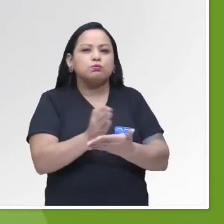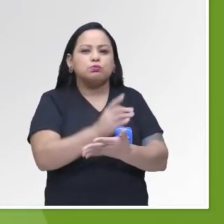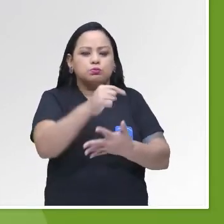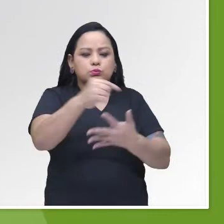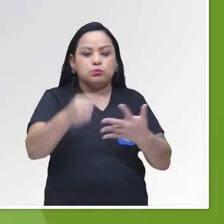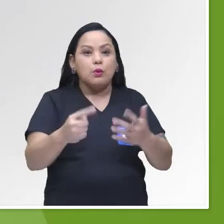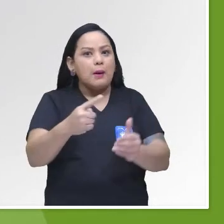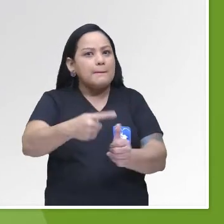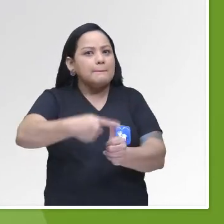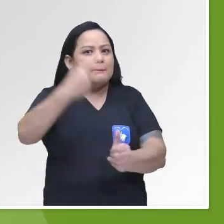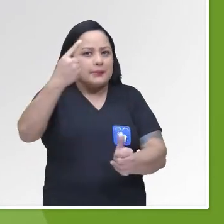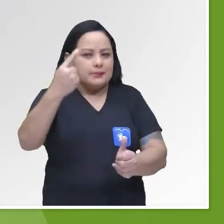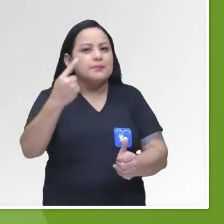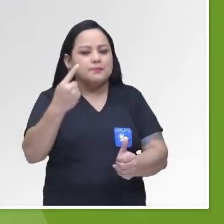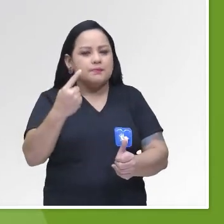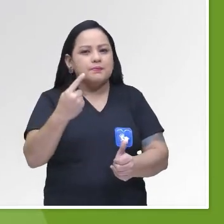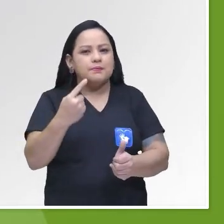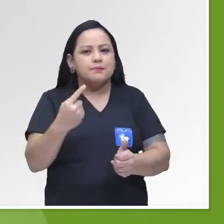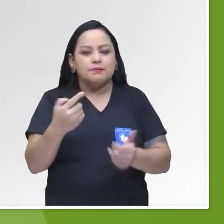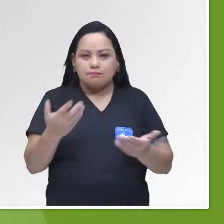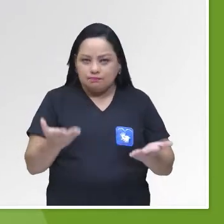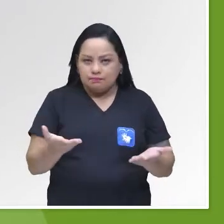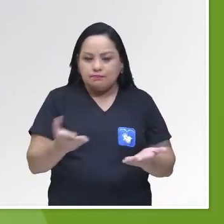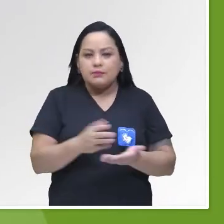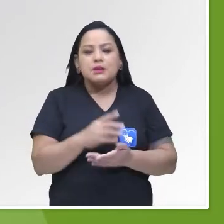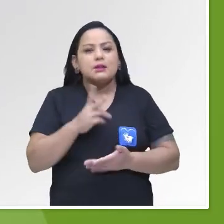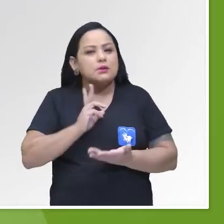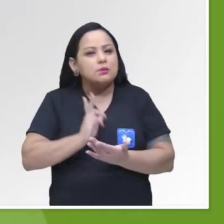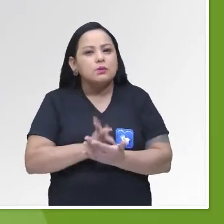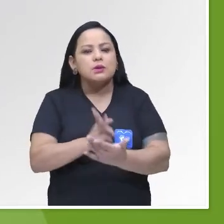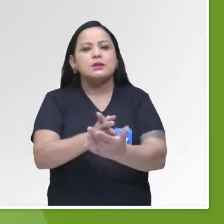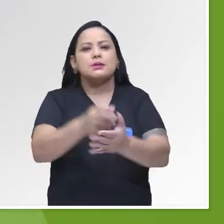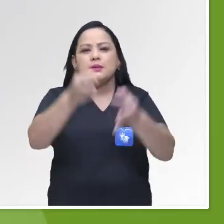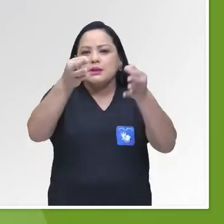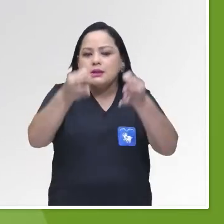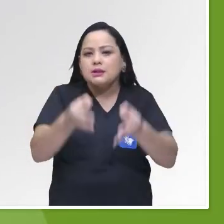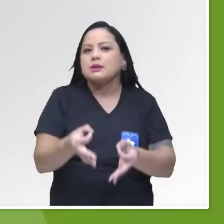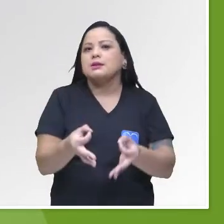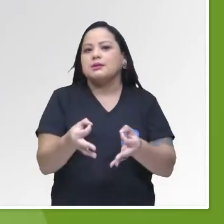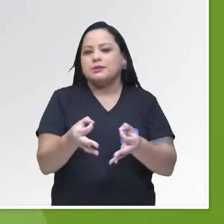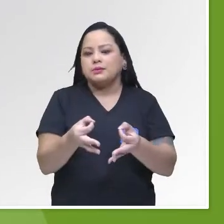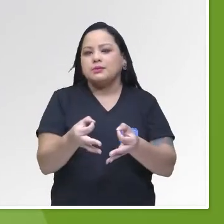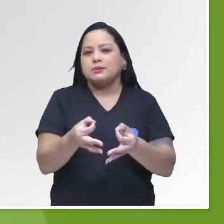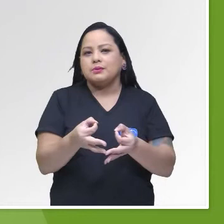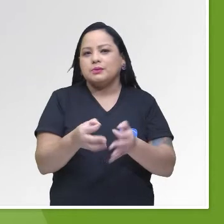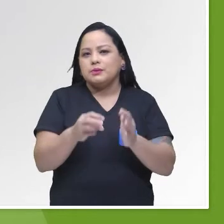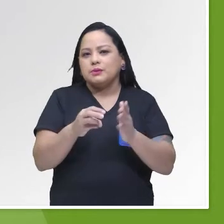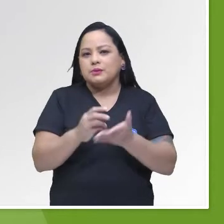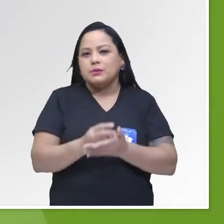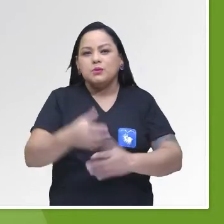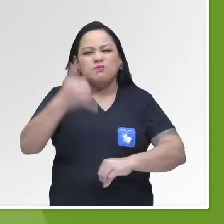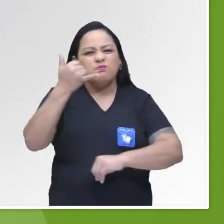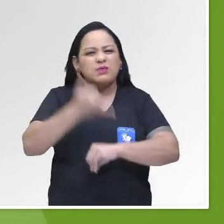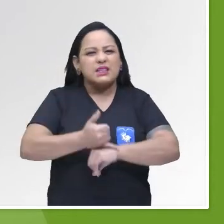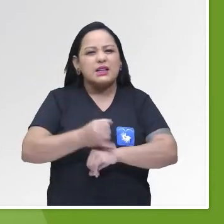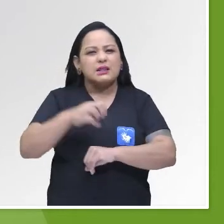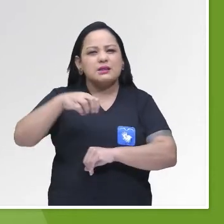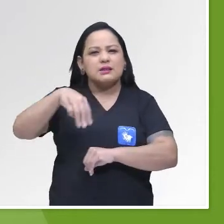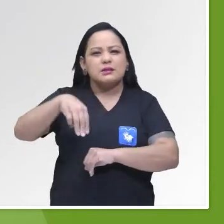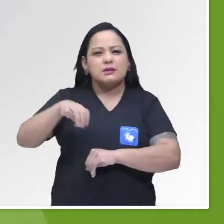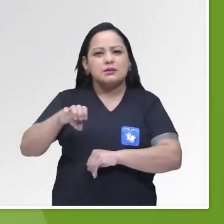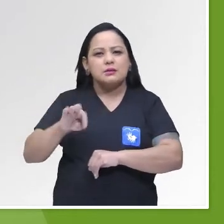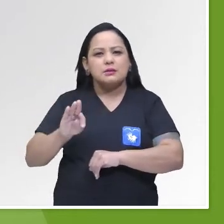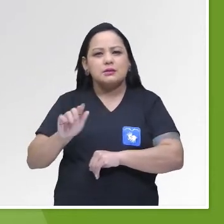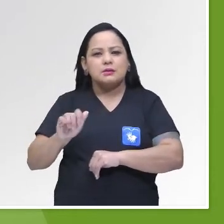primeiro, tá bom, gente? Então, a gente sempre vai acertar os metais. Então, eu vou olhar